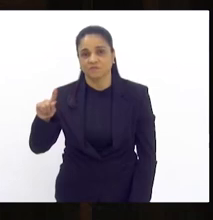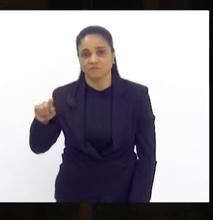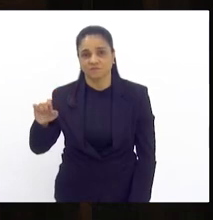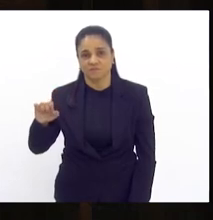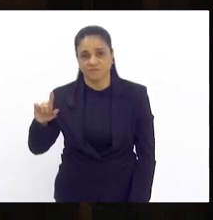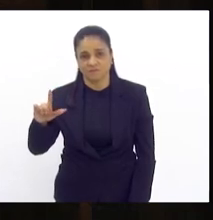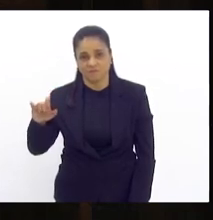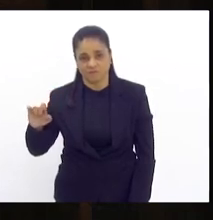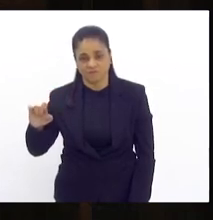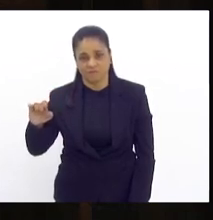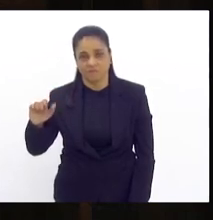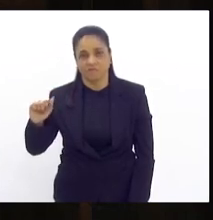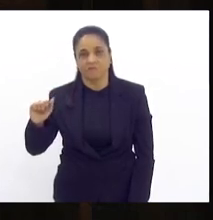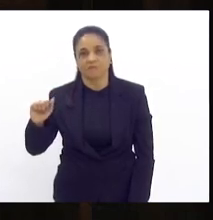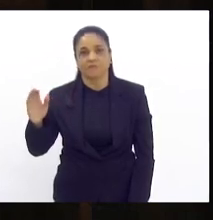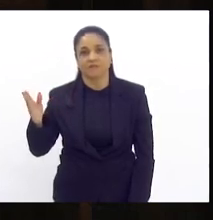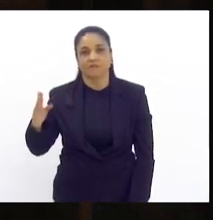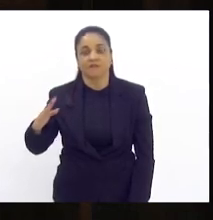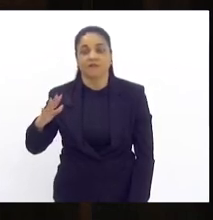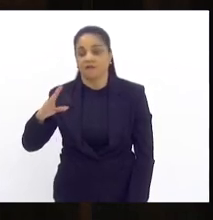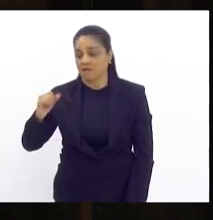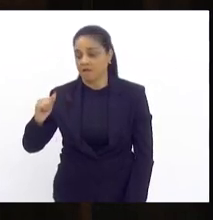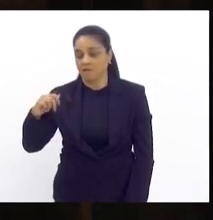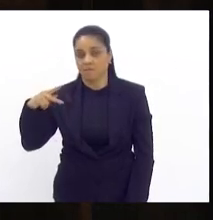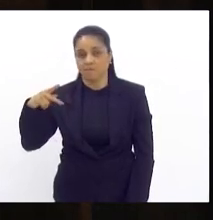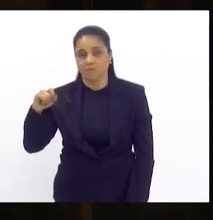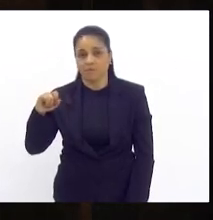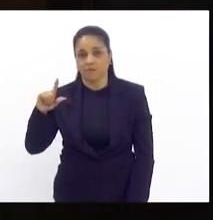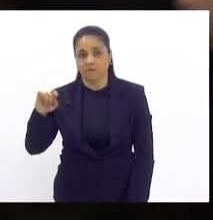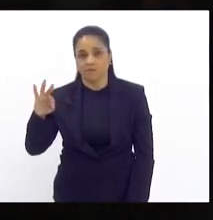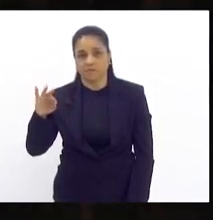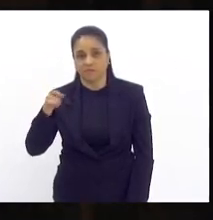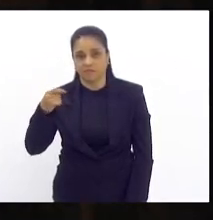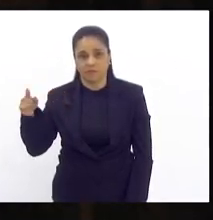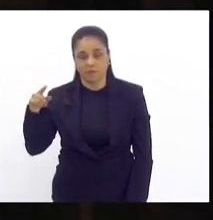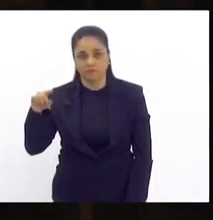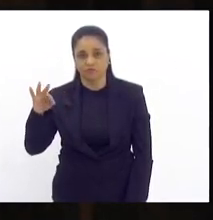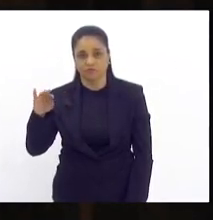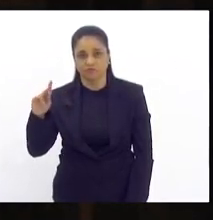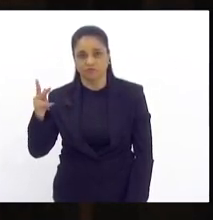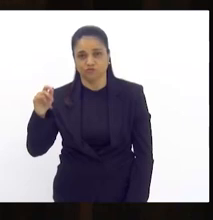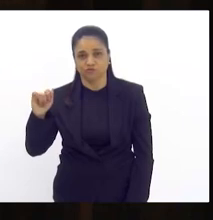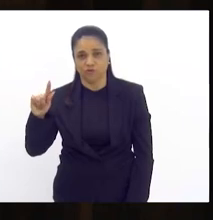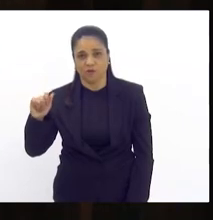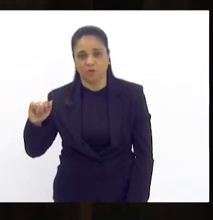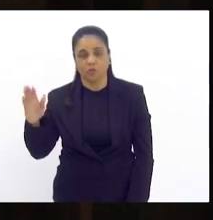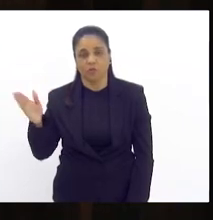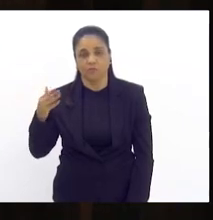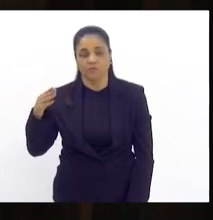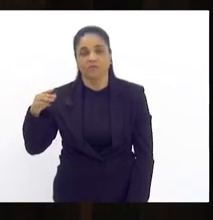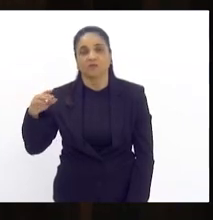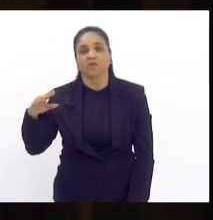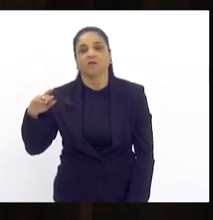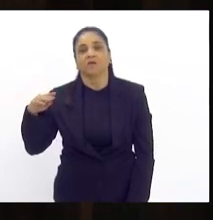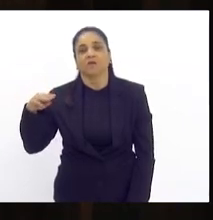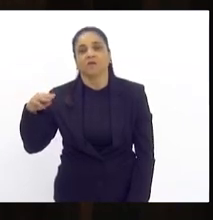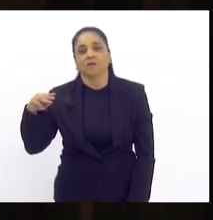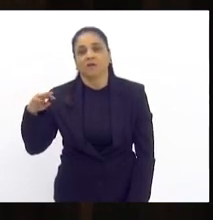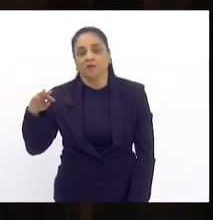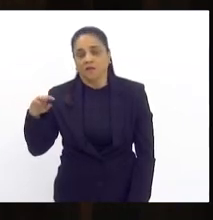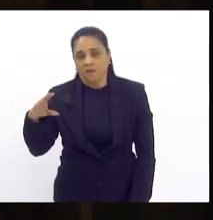Vivas. Capitão Tiago de Brito Ribeiro. Capitão Paula de Carvalho Mesquita.